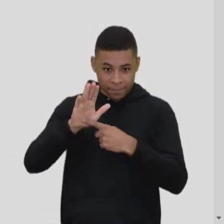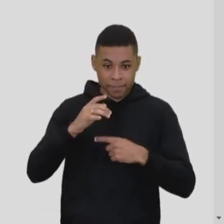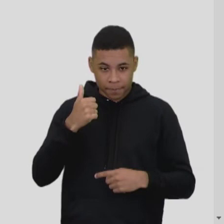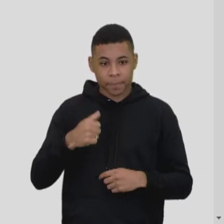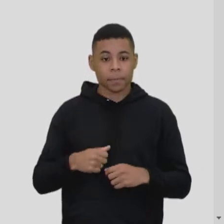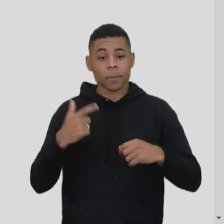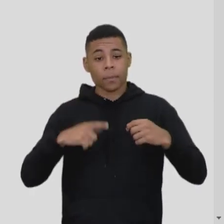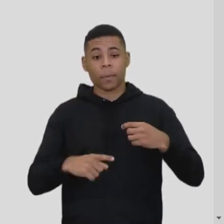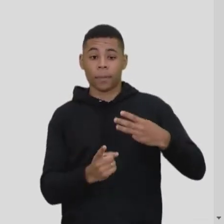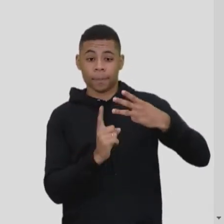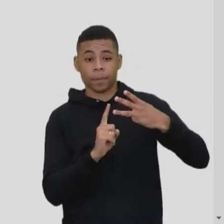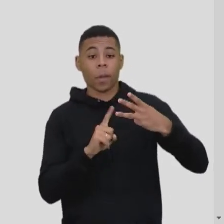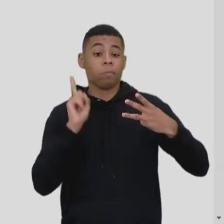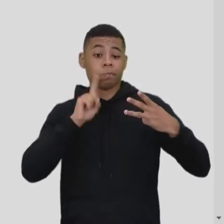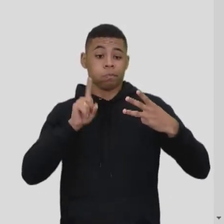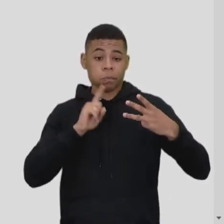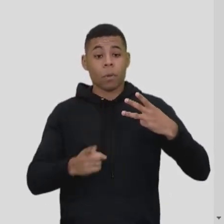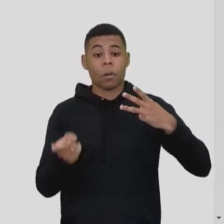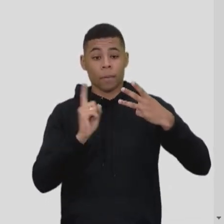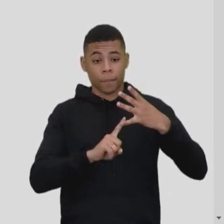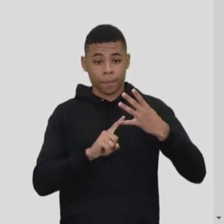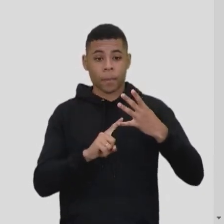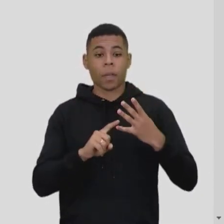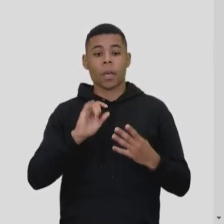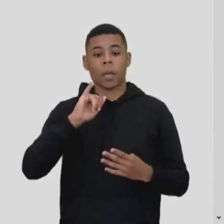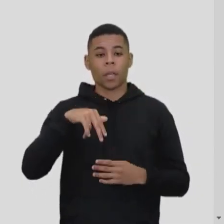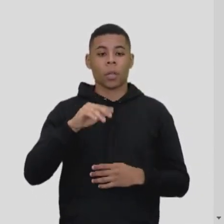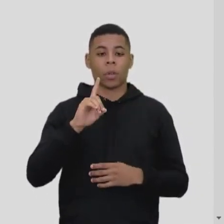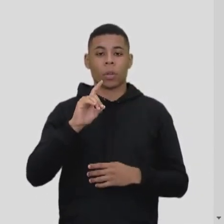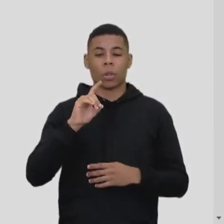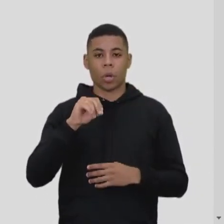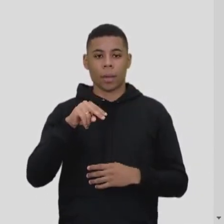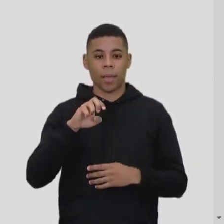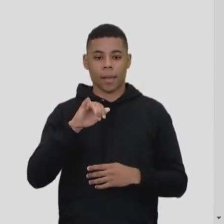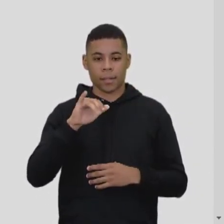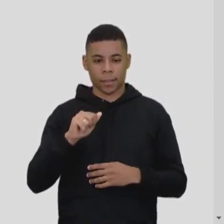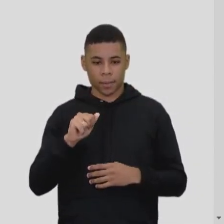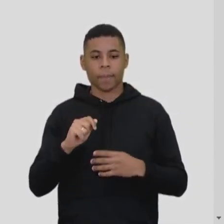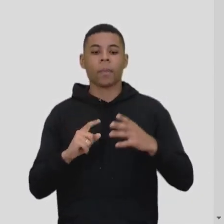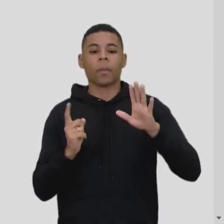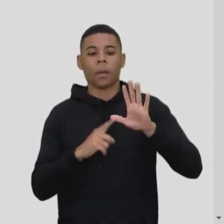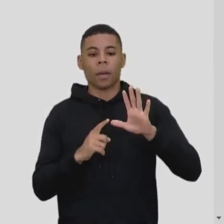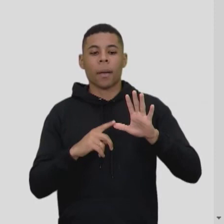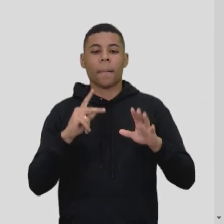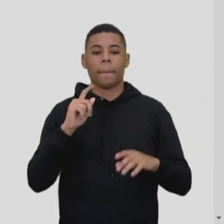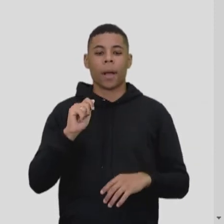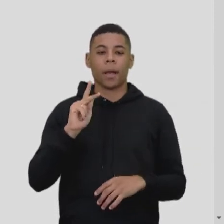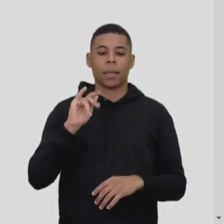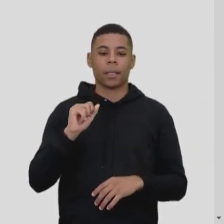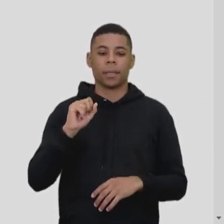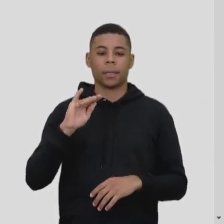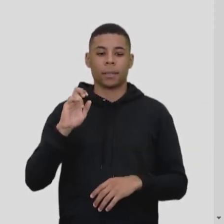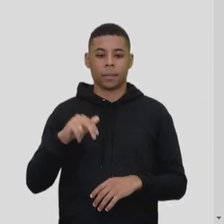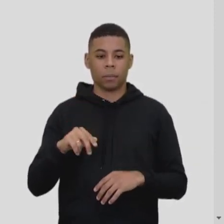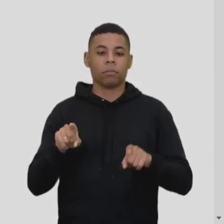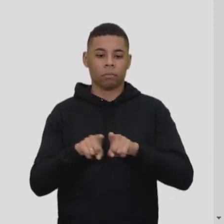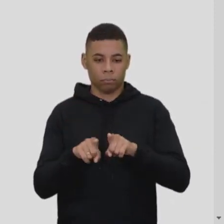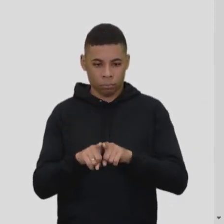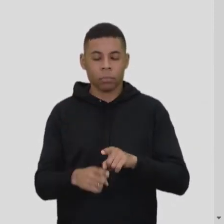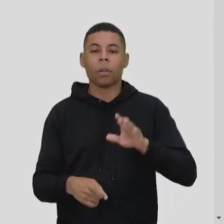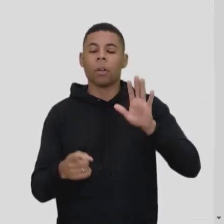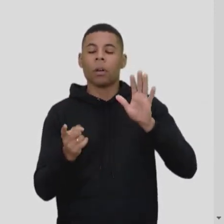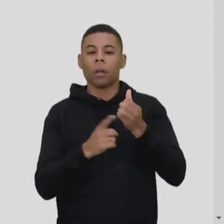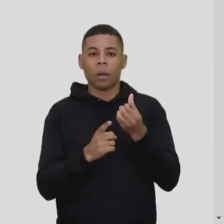os Estados Unidos, depois vem a Indonésia, que também está na Ásia, Paquistão, que também está na Ásia, e aí aparece em sexto o Brasil